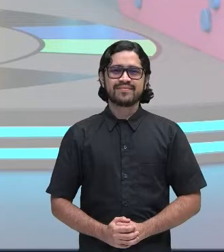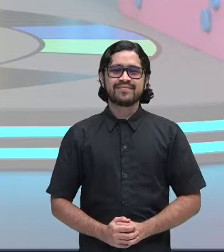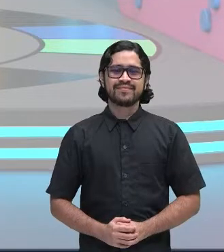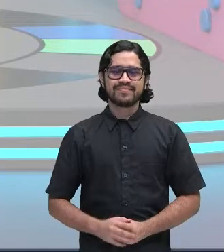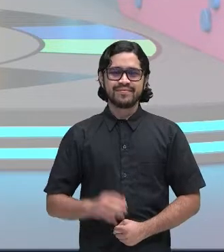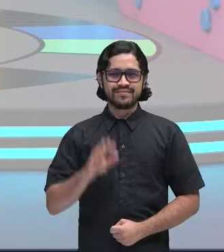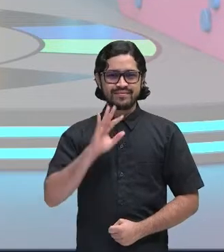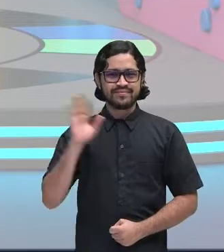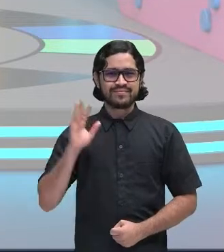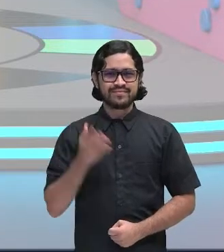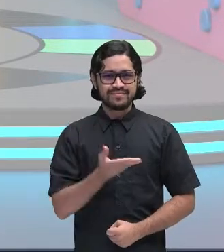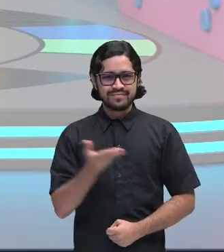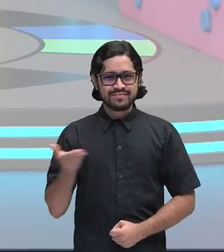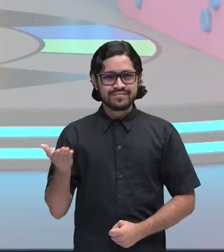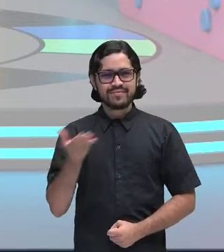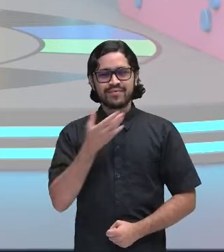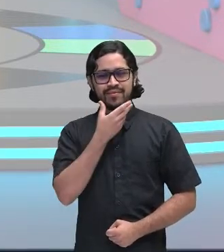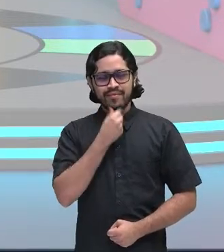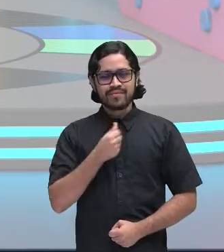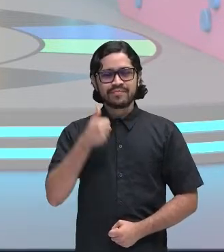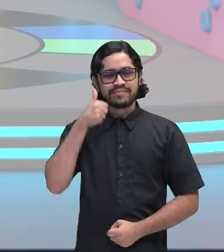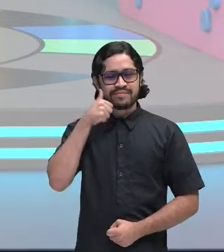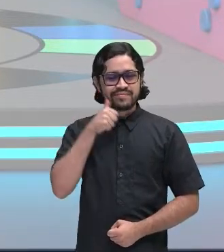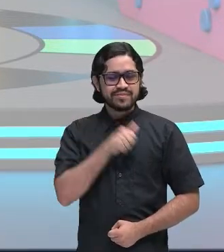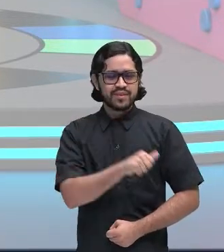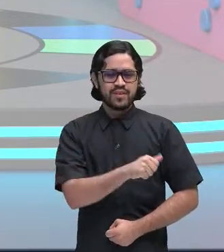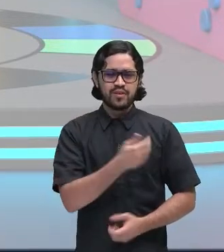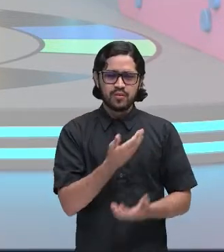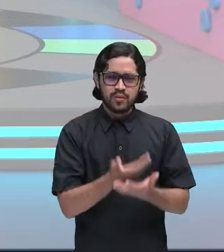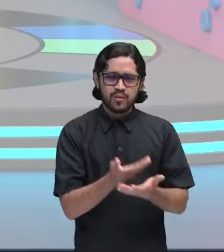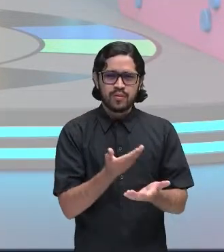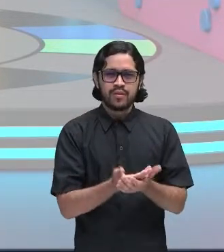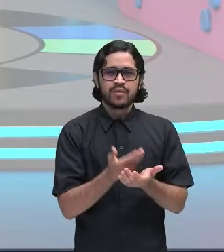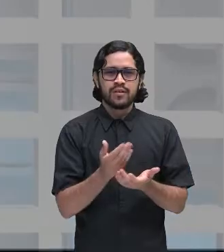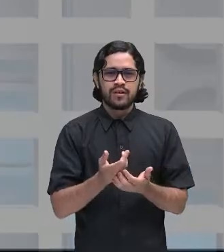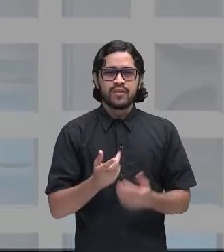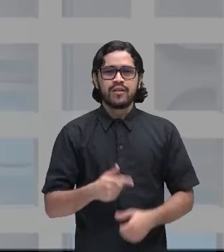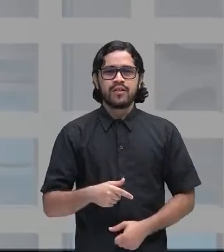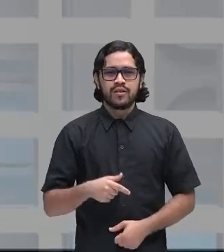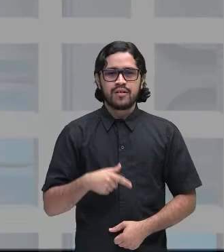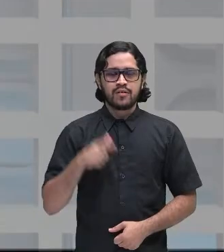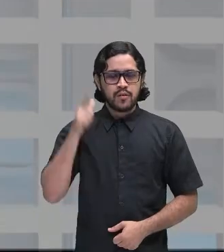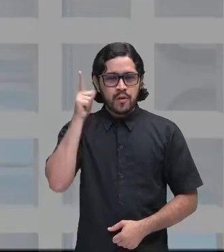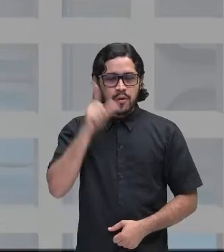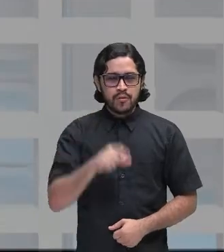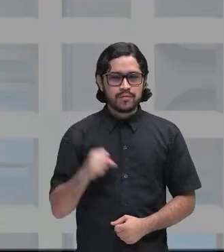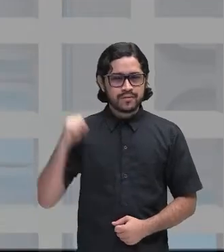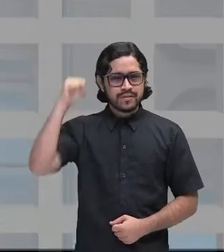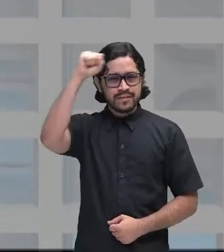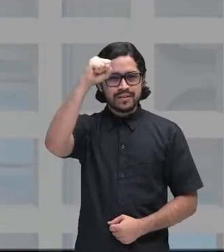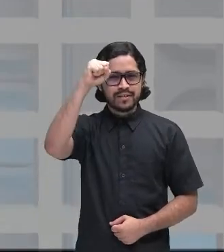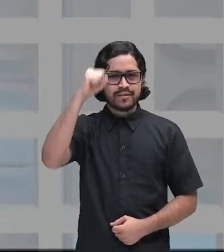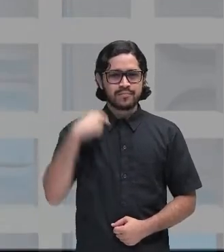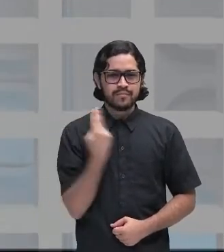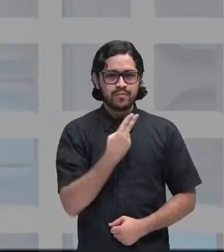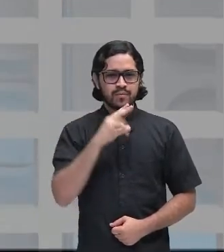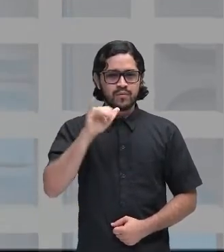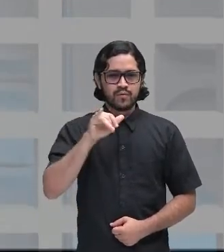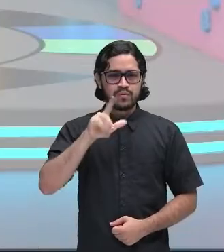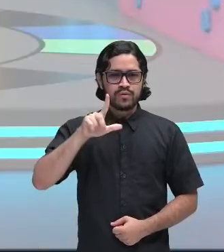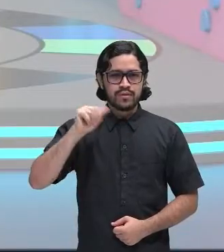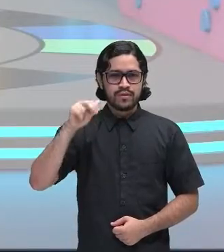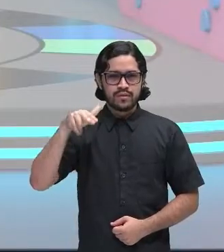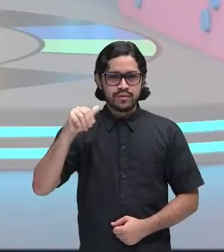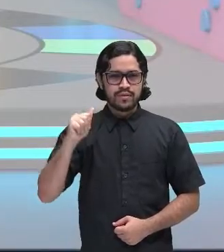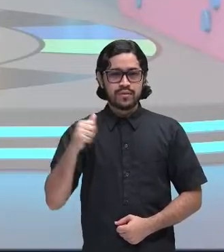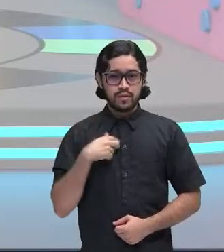Olá, meninos e meninas estudantes do Conquistar. Eu sou a professora Juliana Moraes, sou